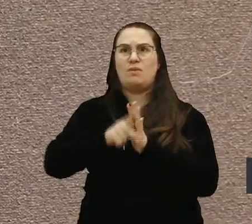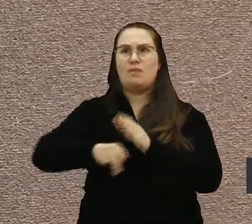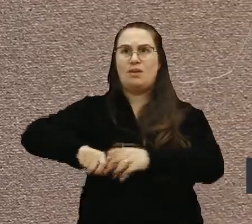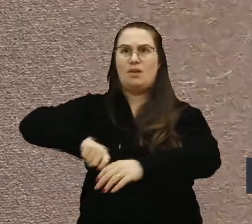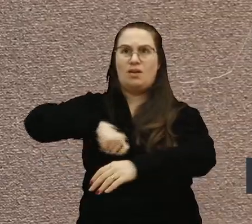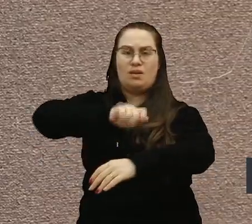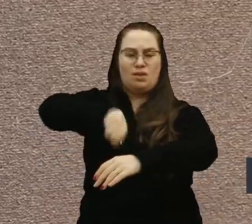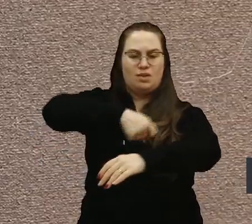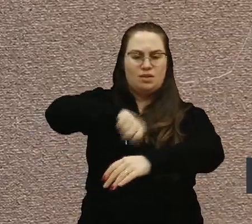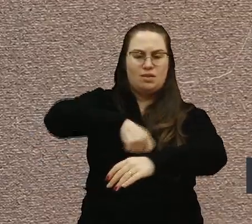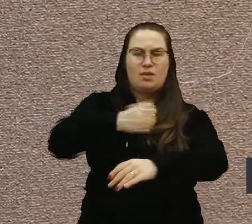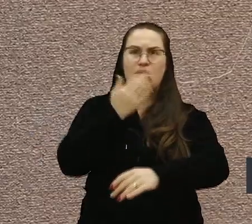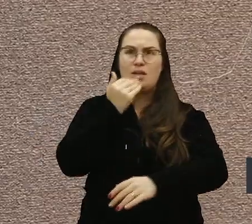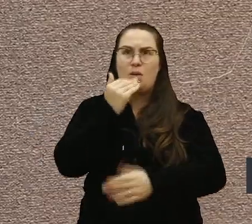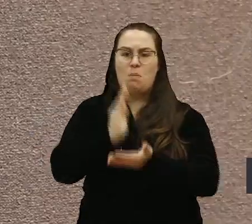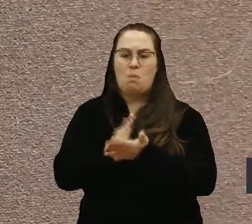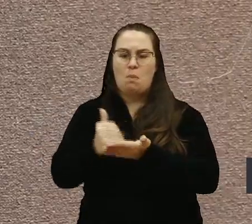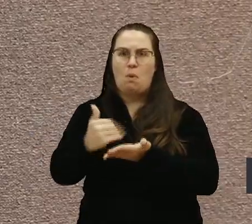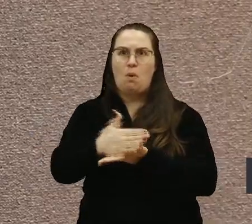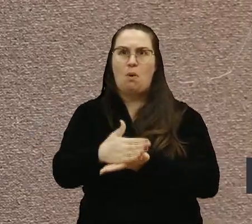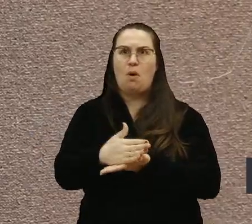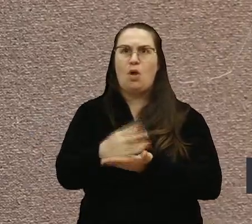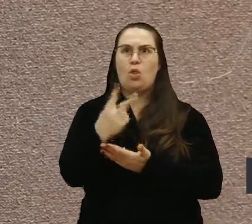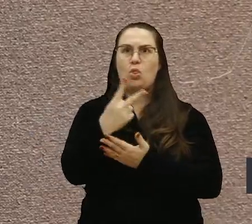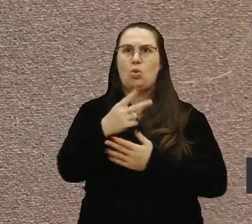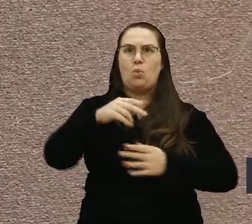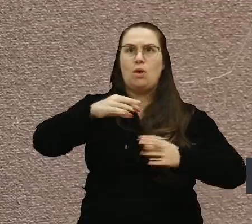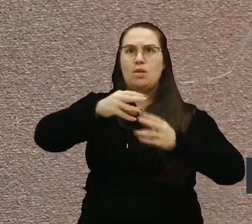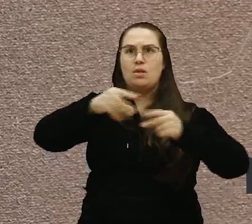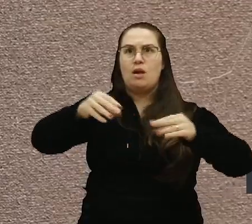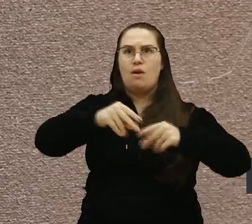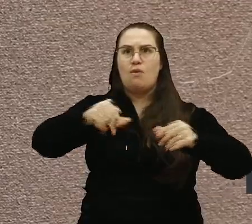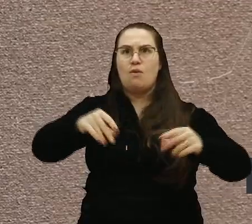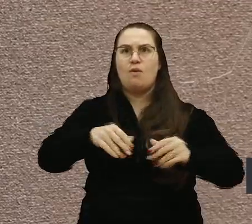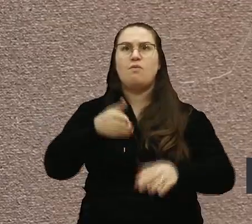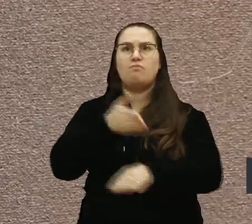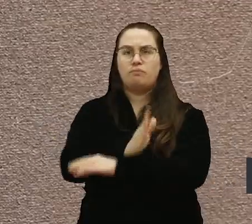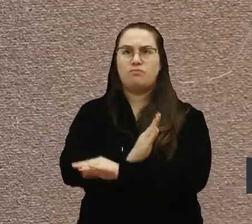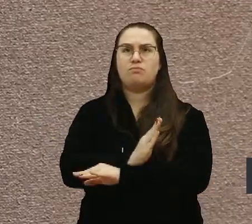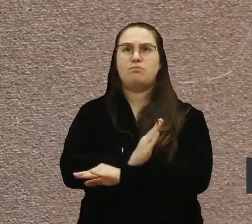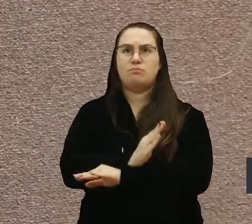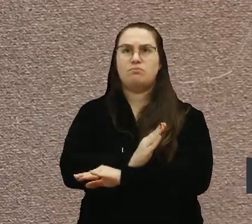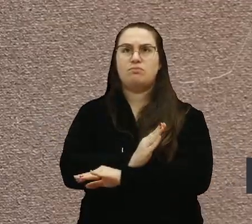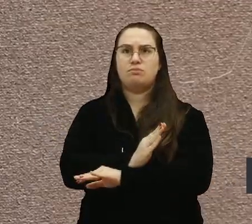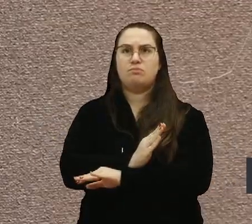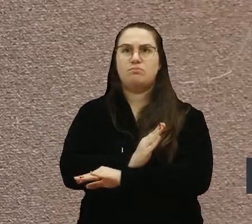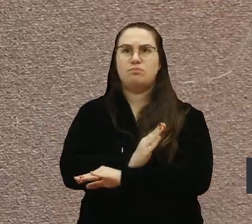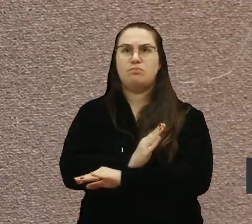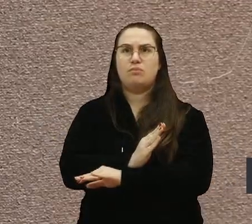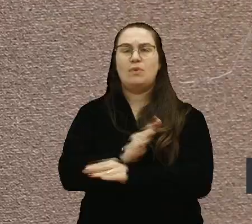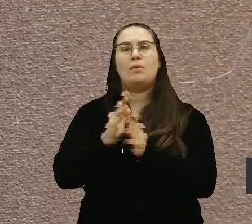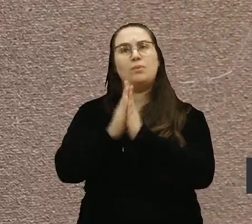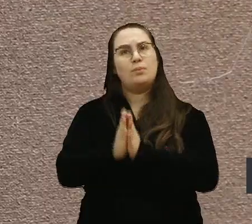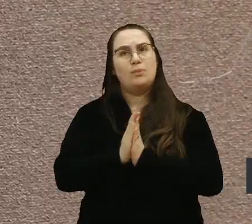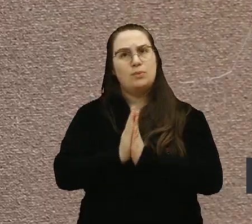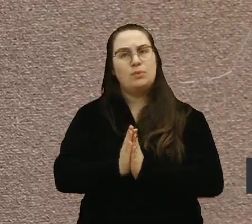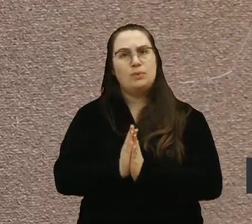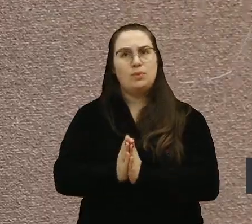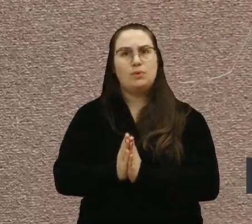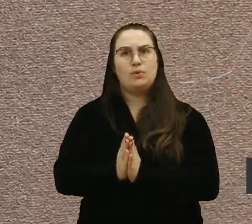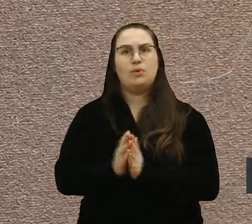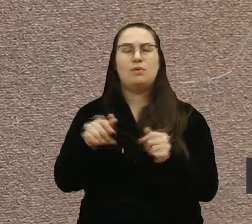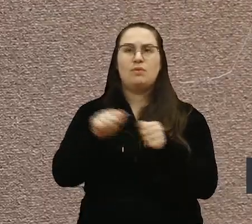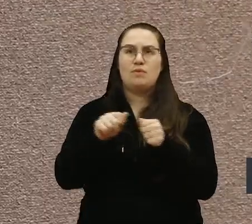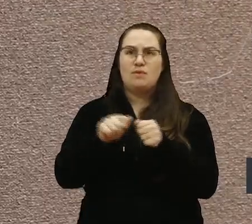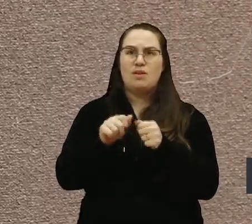voto favorável. 2 xícaras de farinha e tal, vão votar favorável. Então, por gentileza,